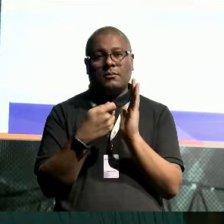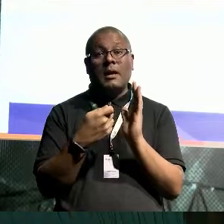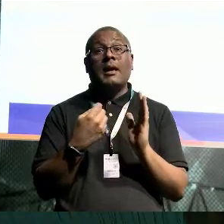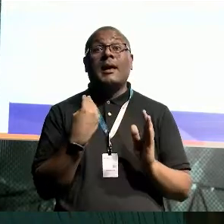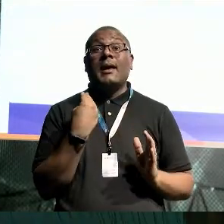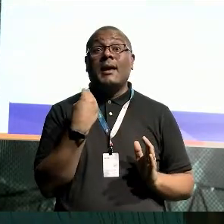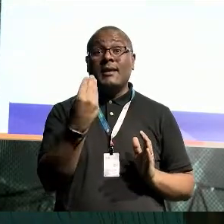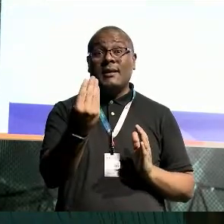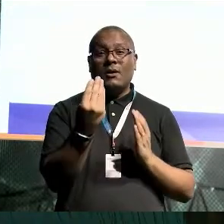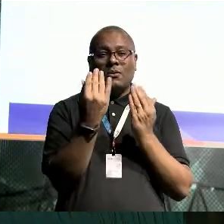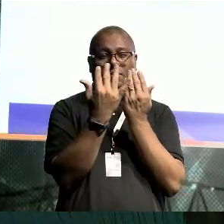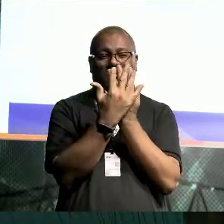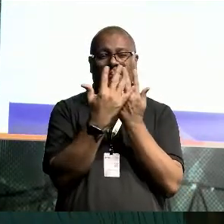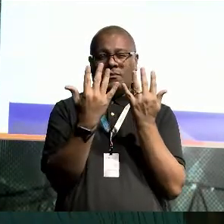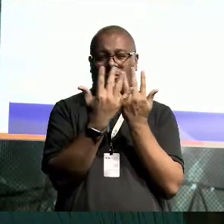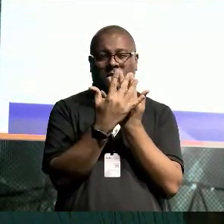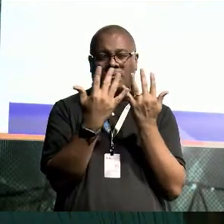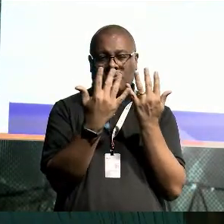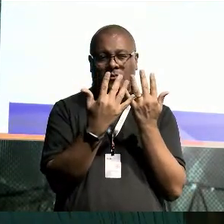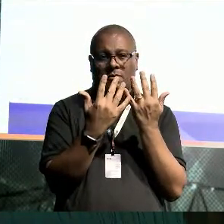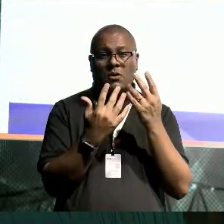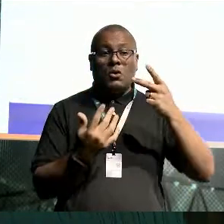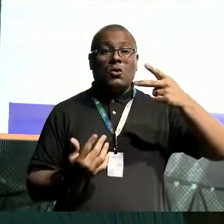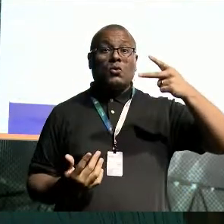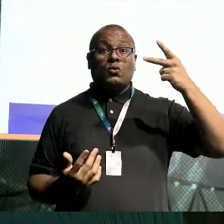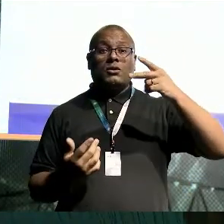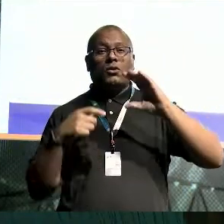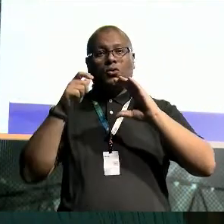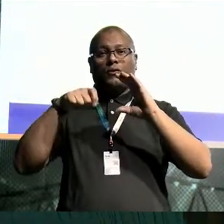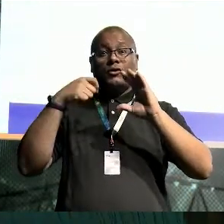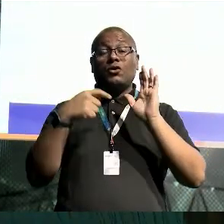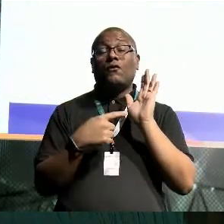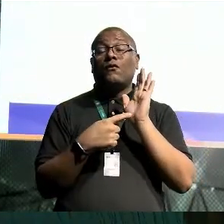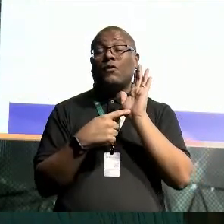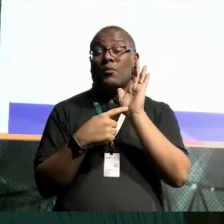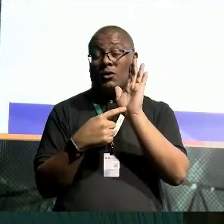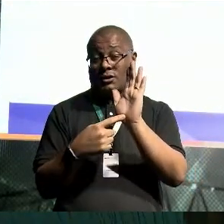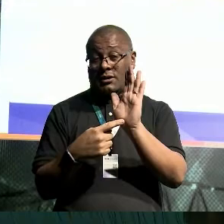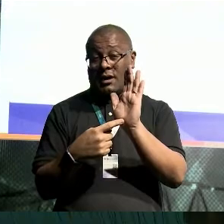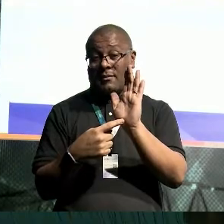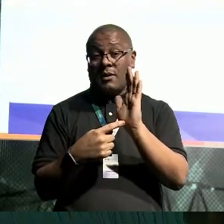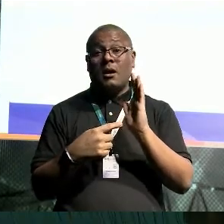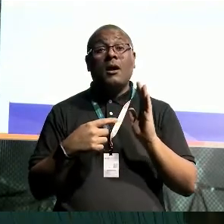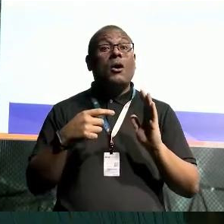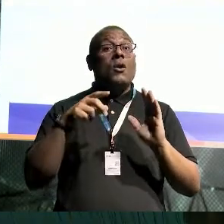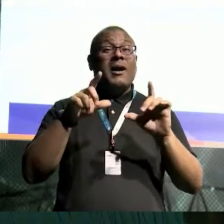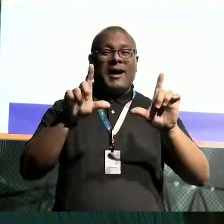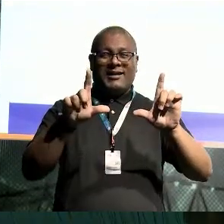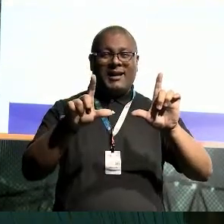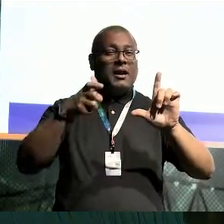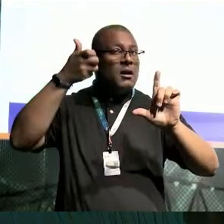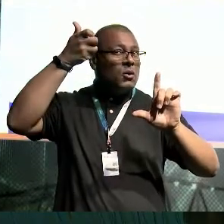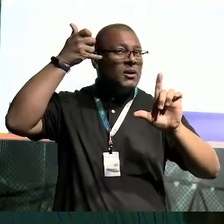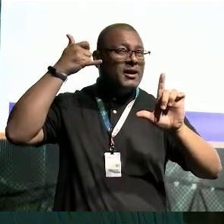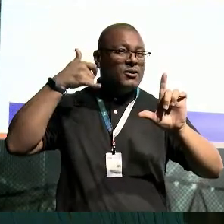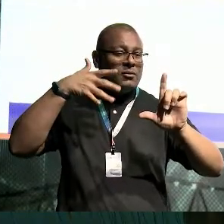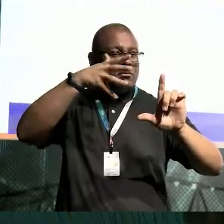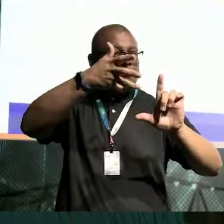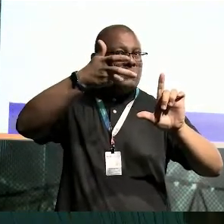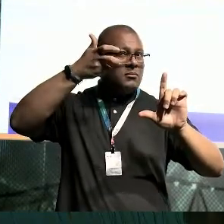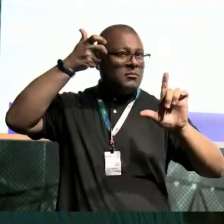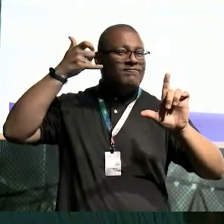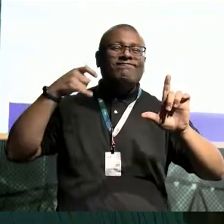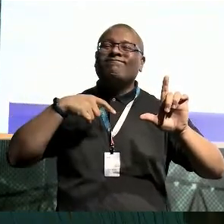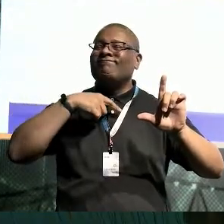esse texto inacessível, vocês vão ver no segundo vídeo que eu vou mostrar que o leitor de tela não está pegando esse elemento.